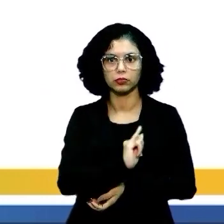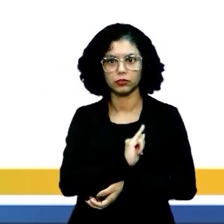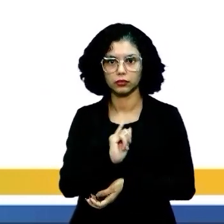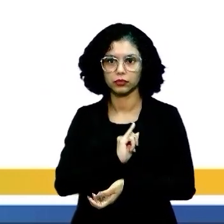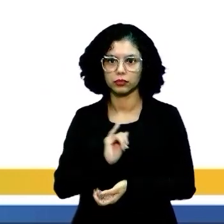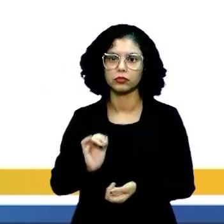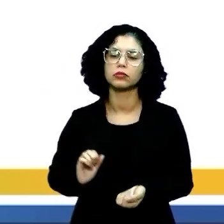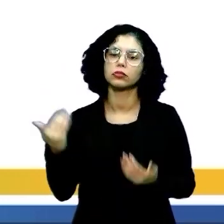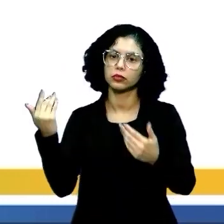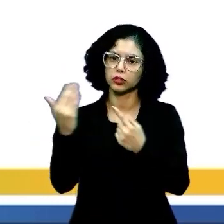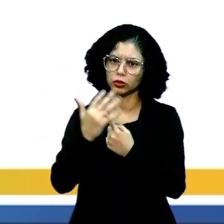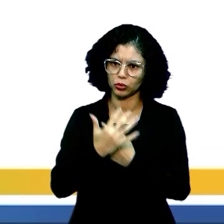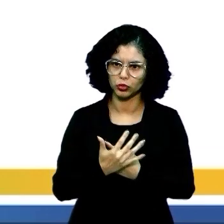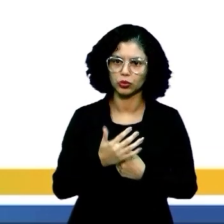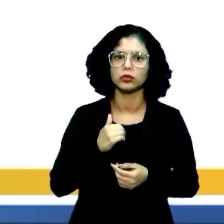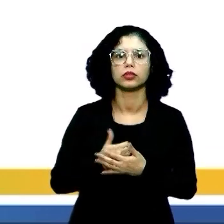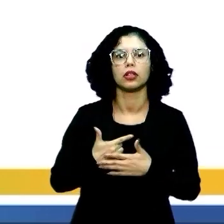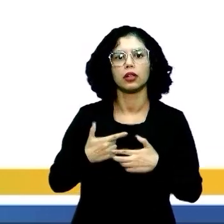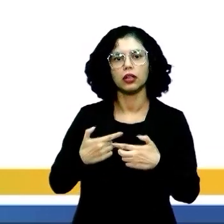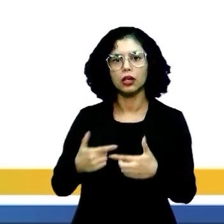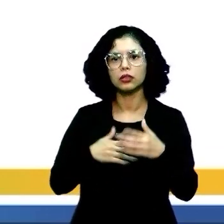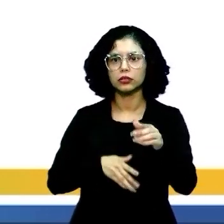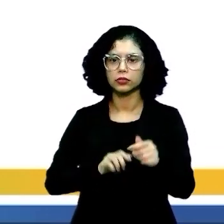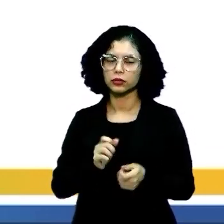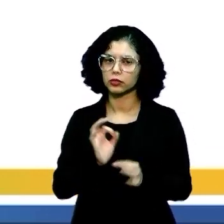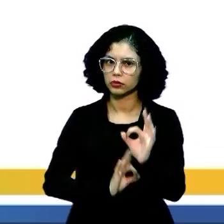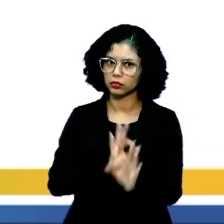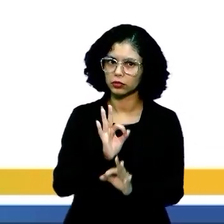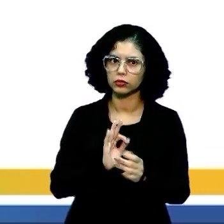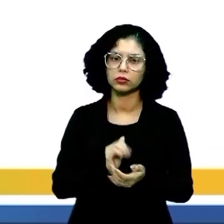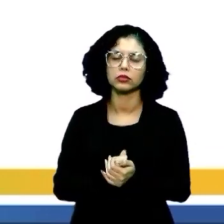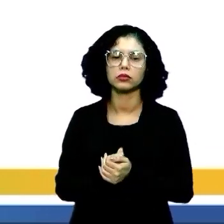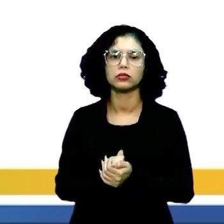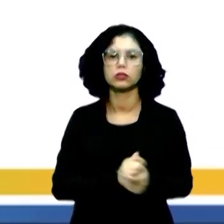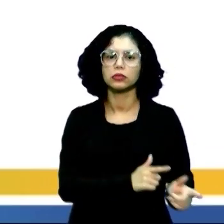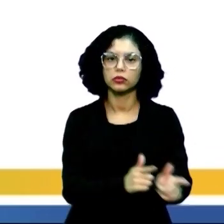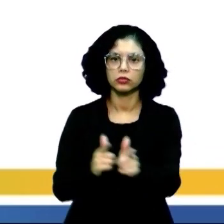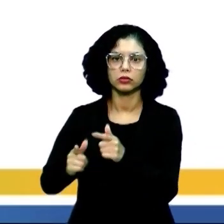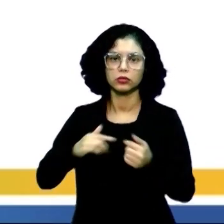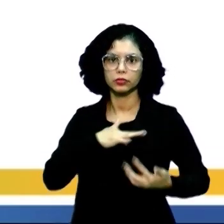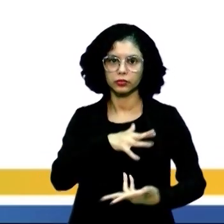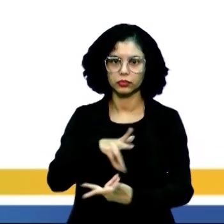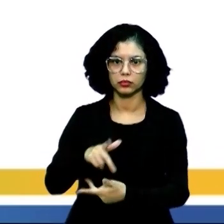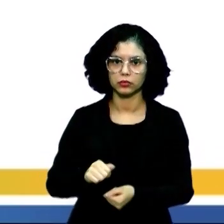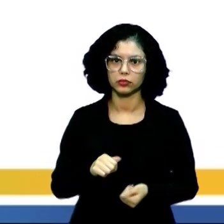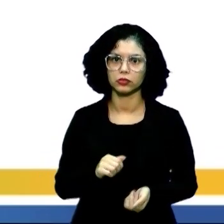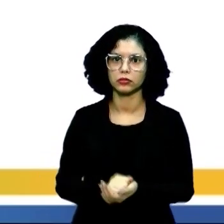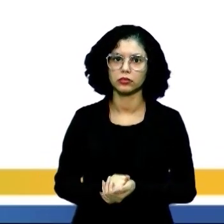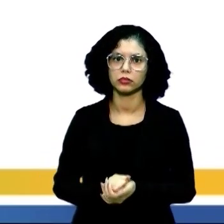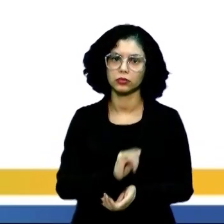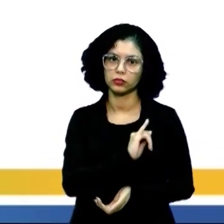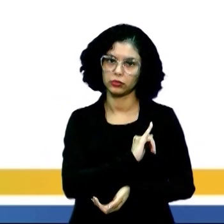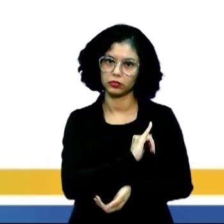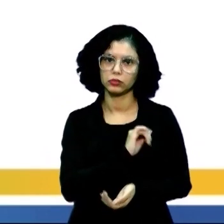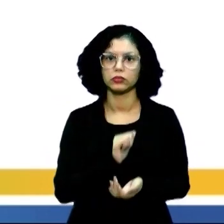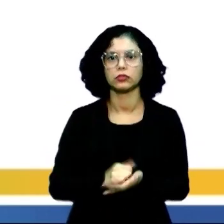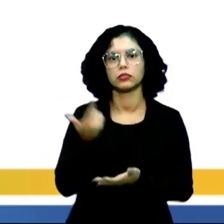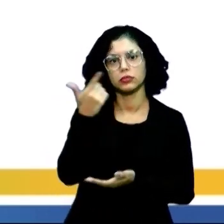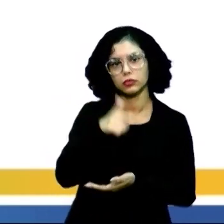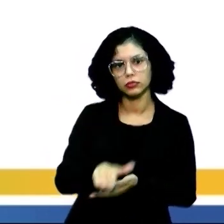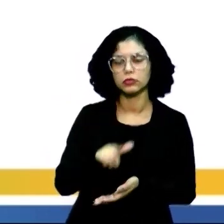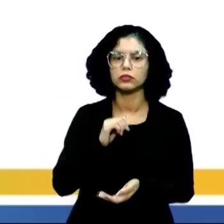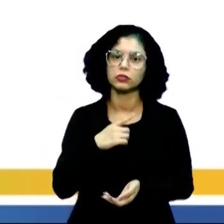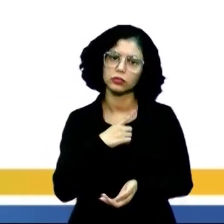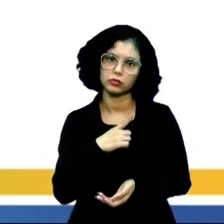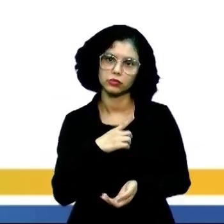que o Iraque acolhe organizações terroristas mundiais e que o Irã, novamente, a gente